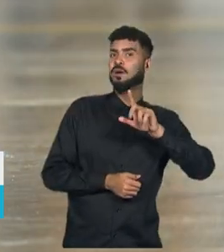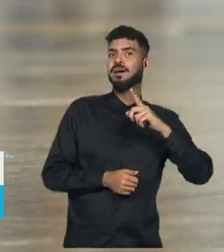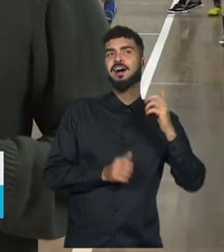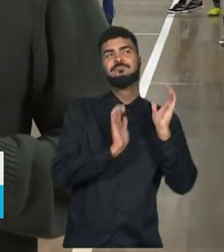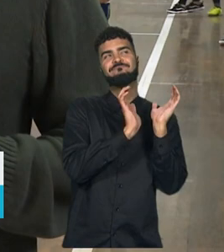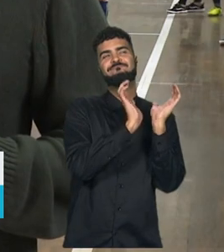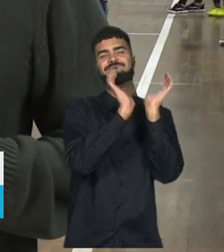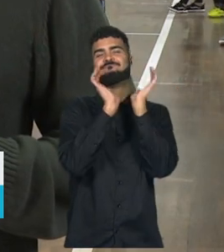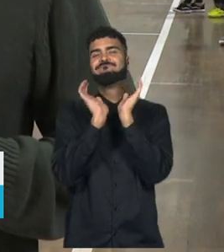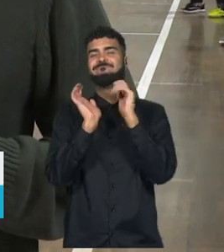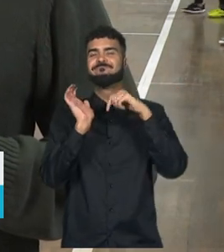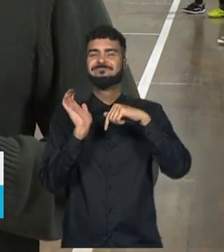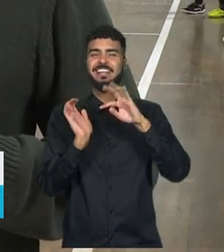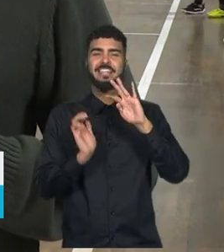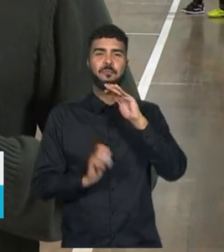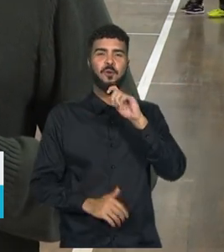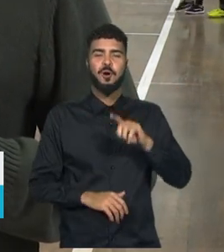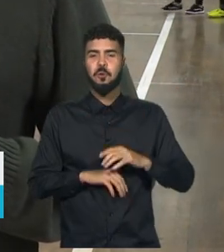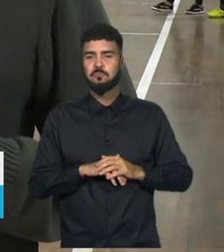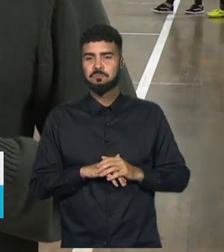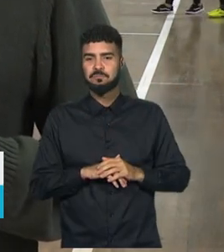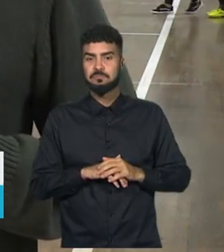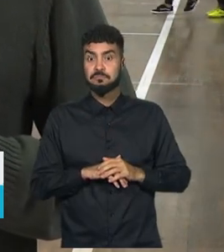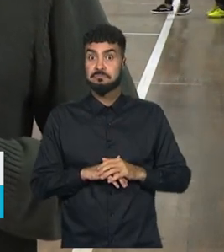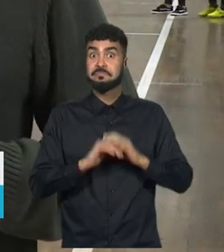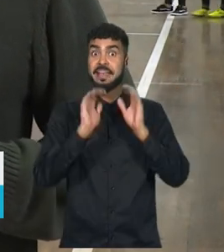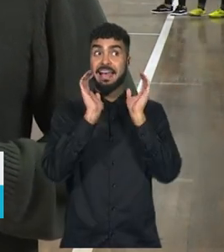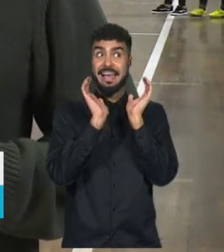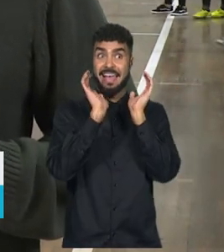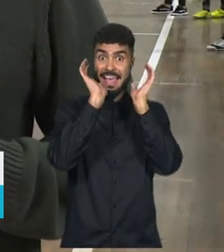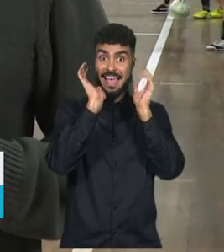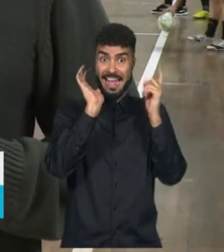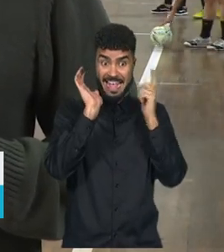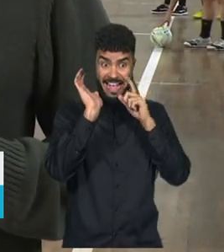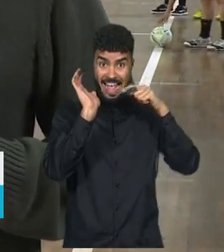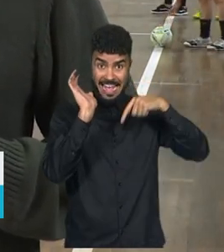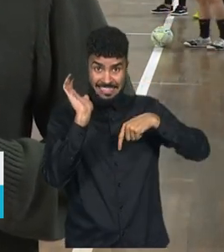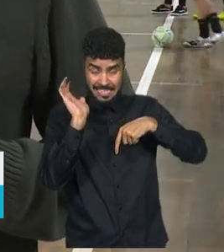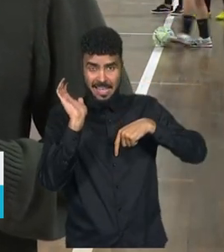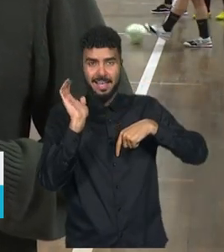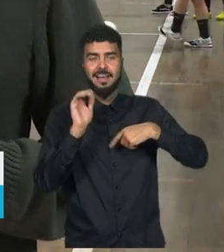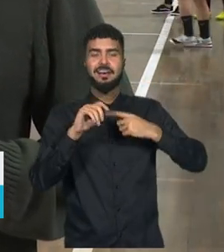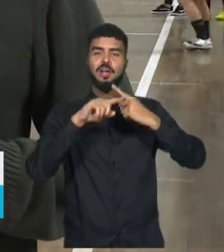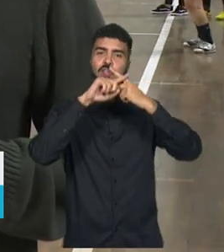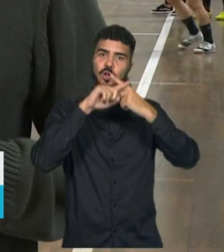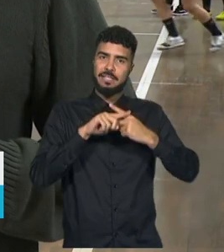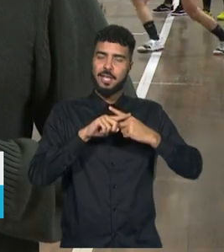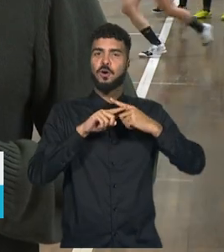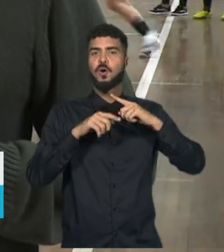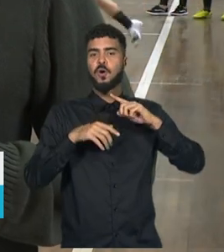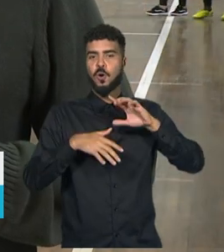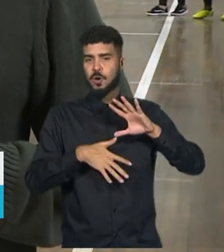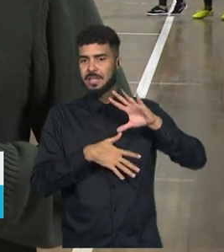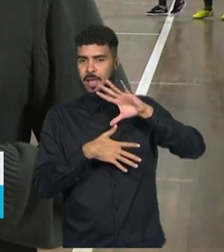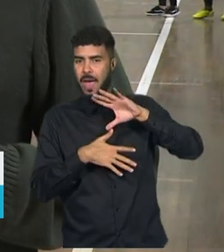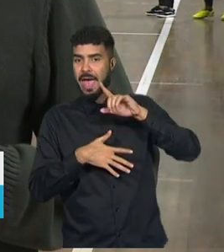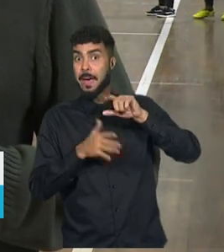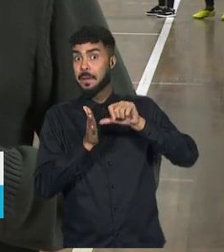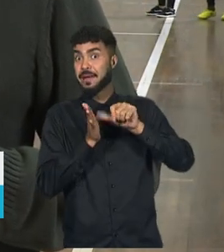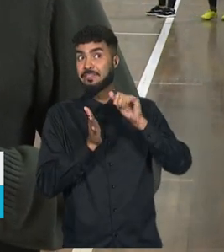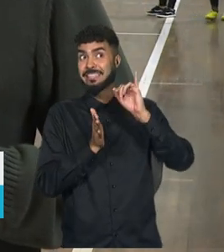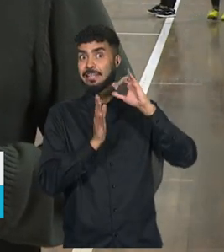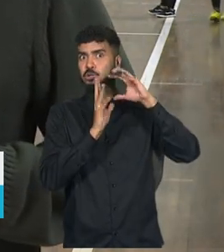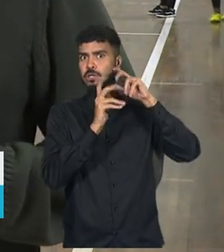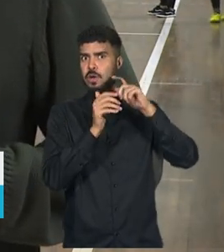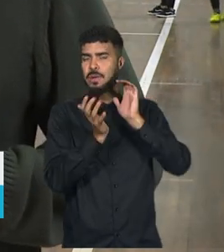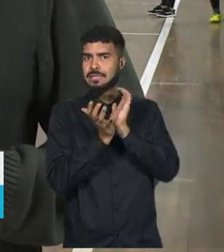Taboão. E depois de conquistar esta taça aqui, no torneio continental, que foi inclusive a primeira conquista